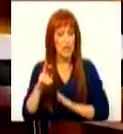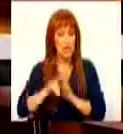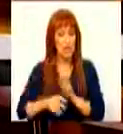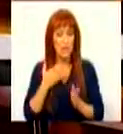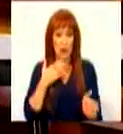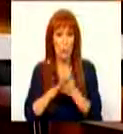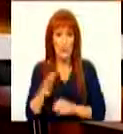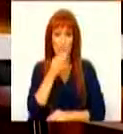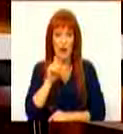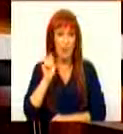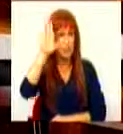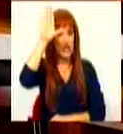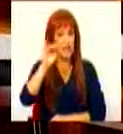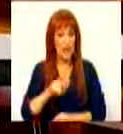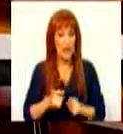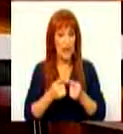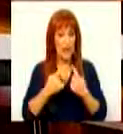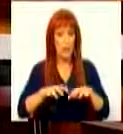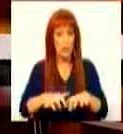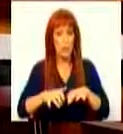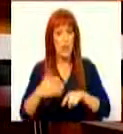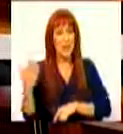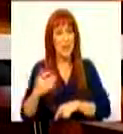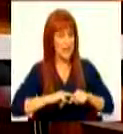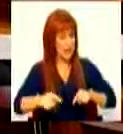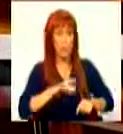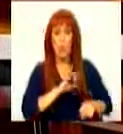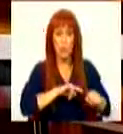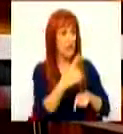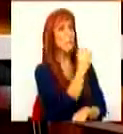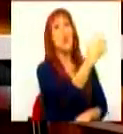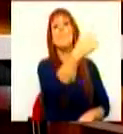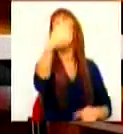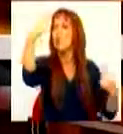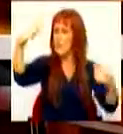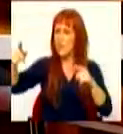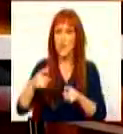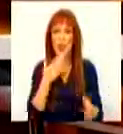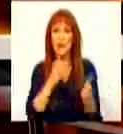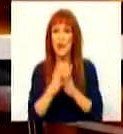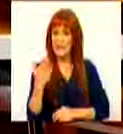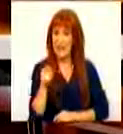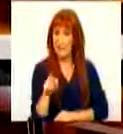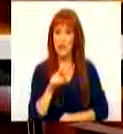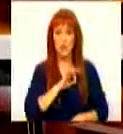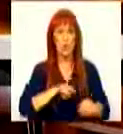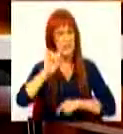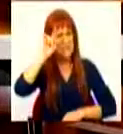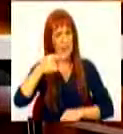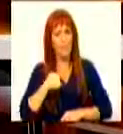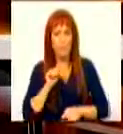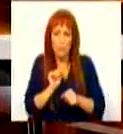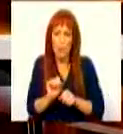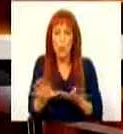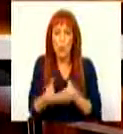regimental de falar 10 minutos numa sessão legislativa, que é um direito de todos os Srs. Deputados individualmente. Eu usei desse direito. Os Srs. Deputados sabem que eu pertenço